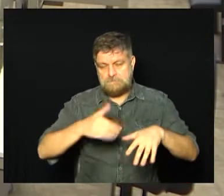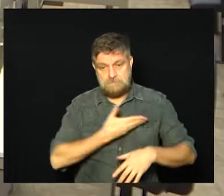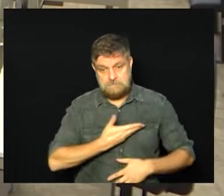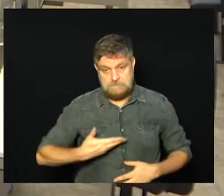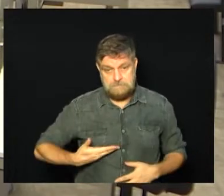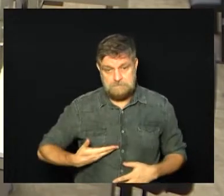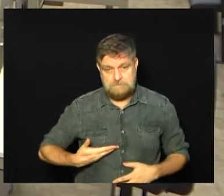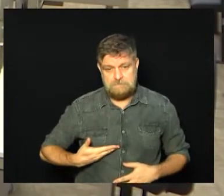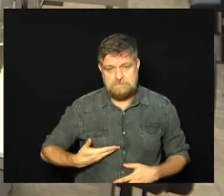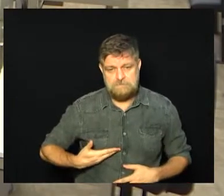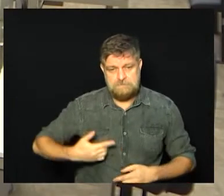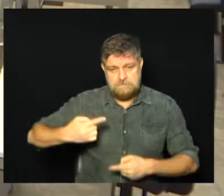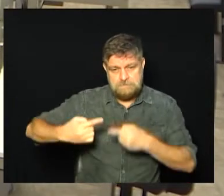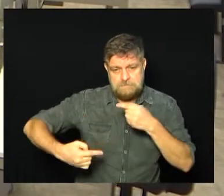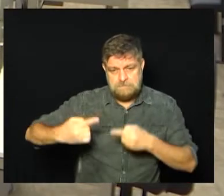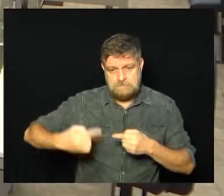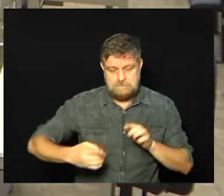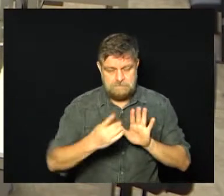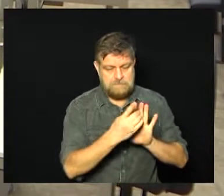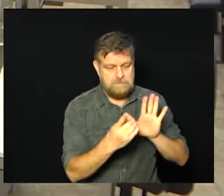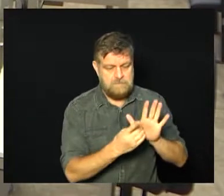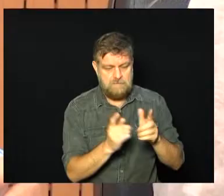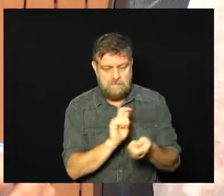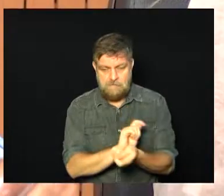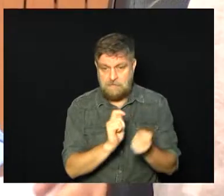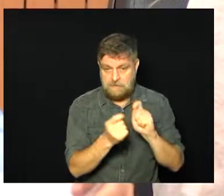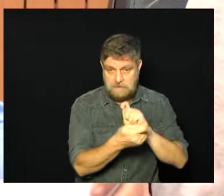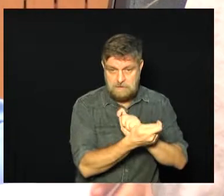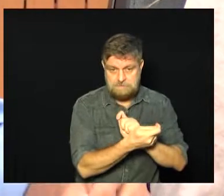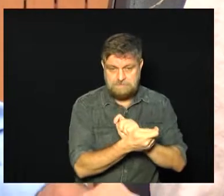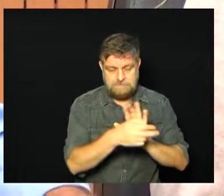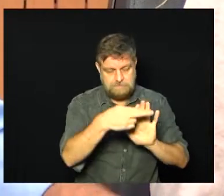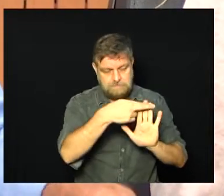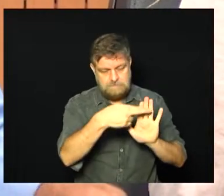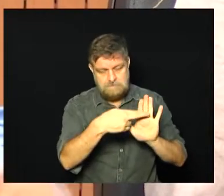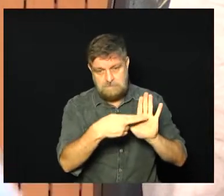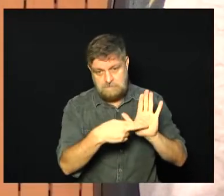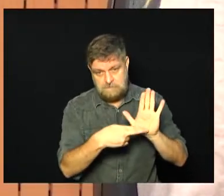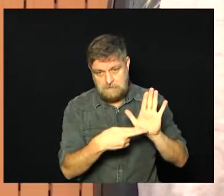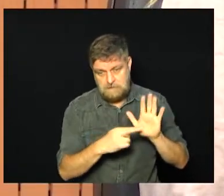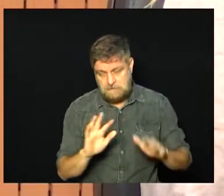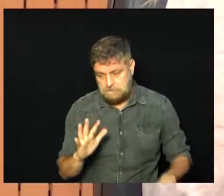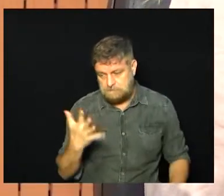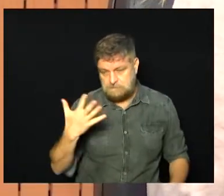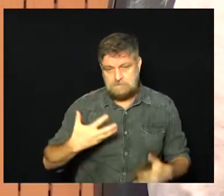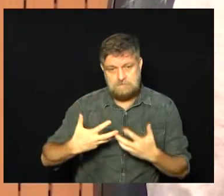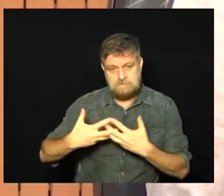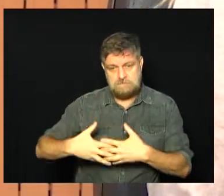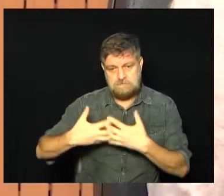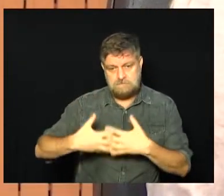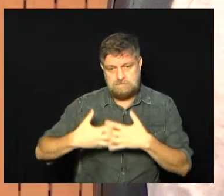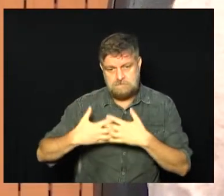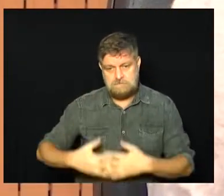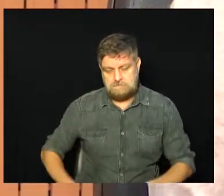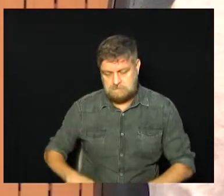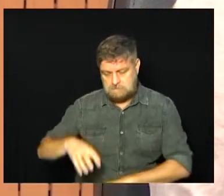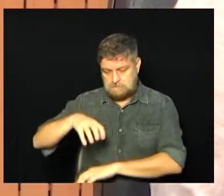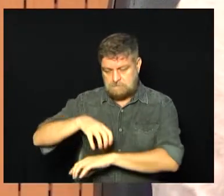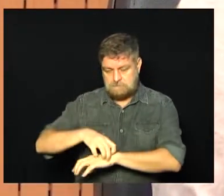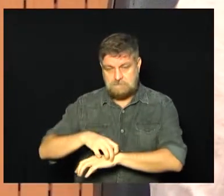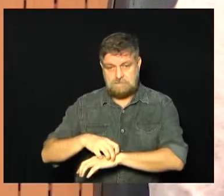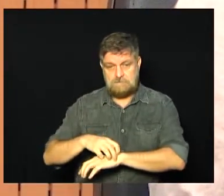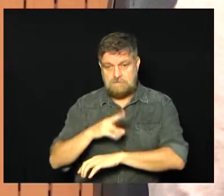discutir a alteração do decreto que regulamenta a instalação, funcionamento dos parklets na cidade de